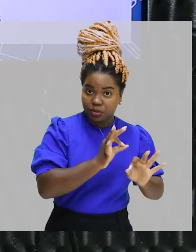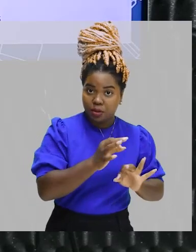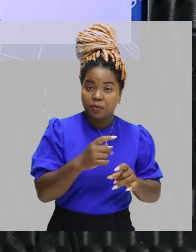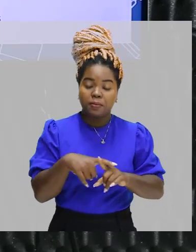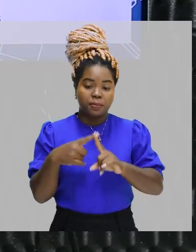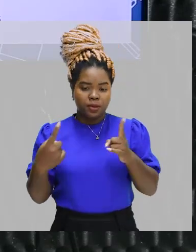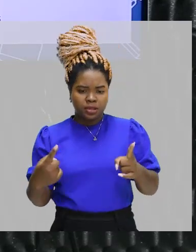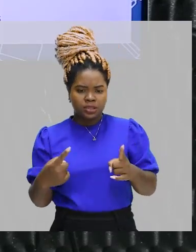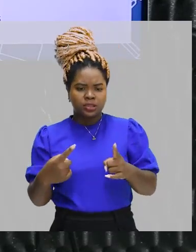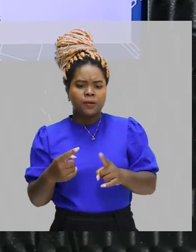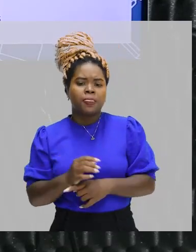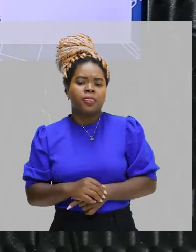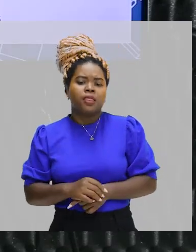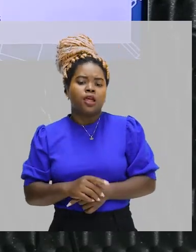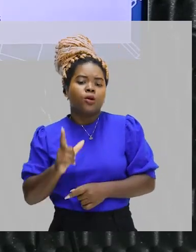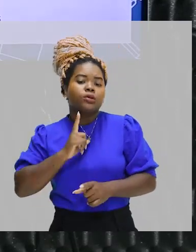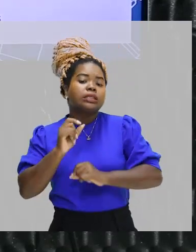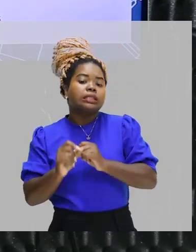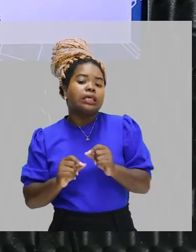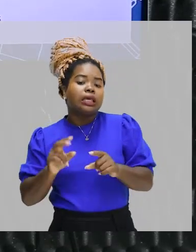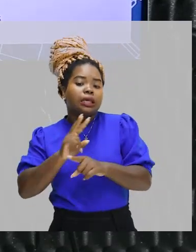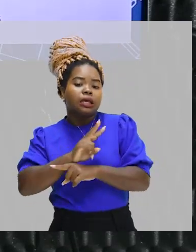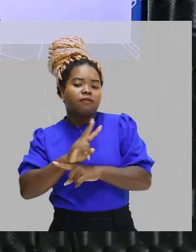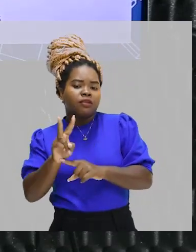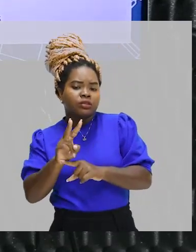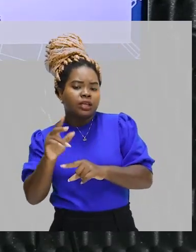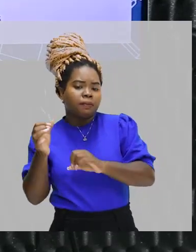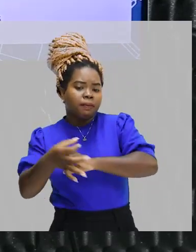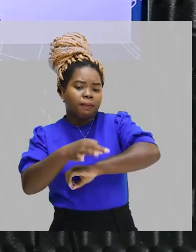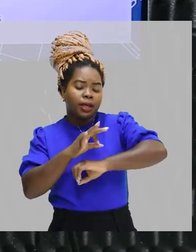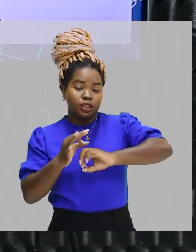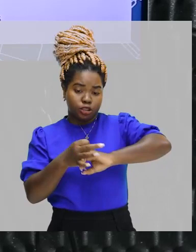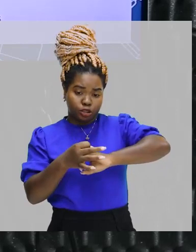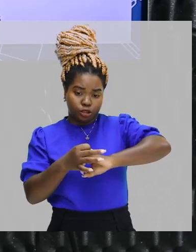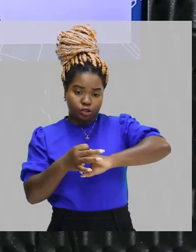de partículas, né? O exemplo do LHC, existe ali